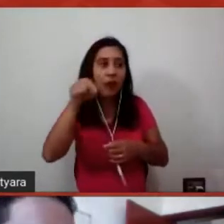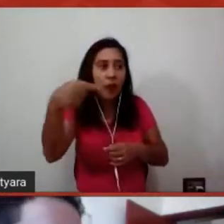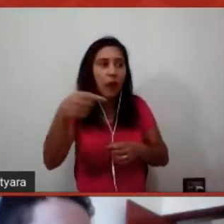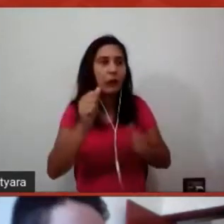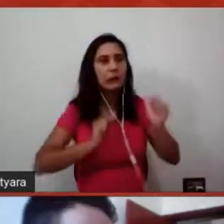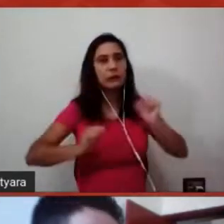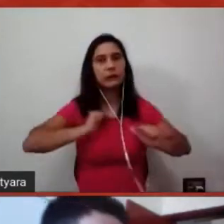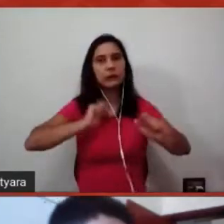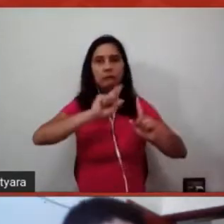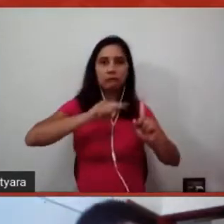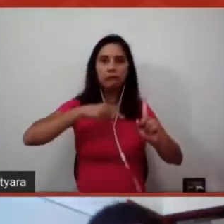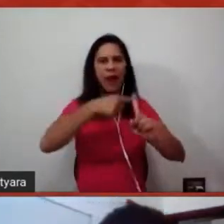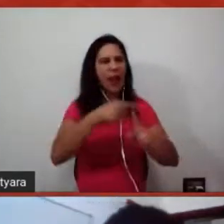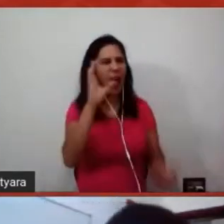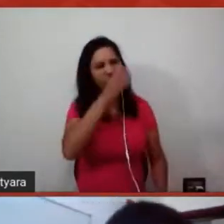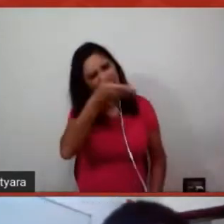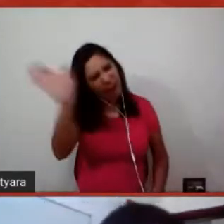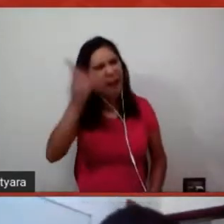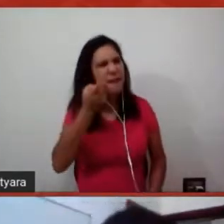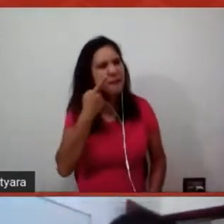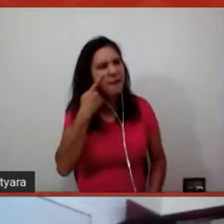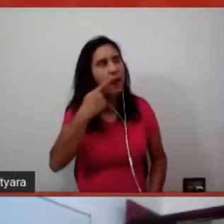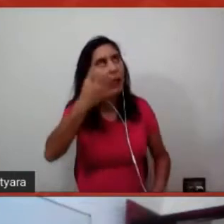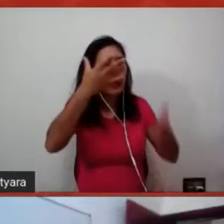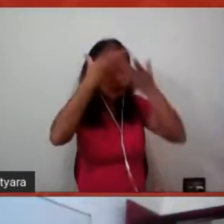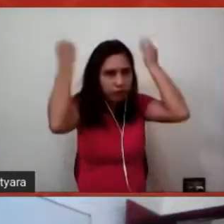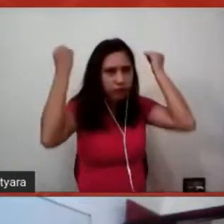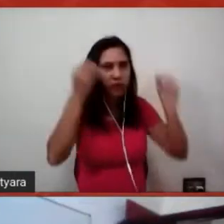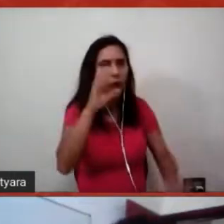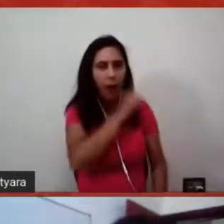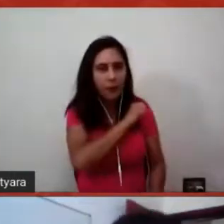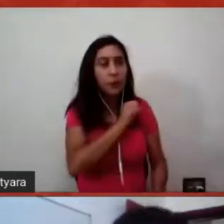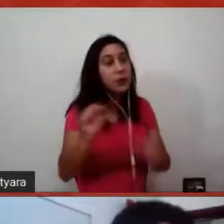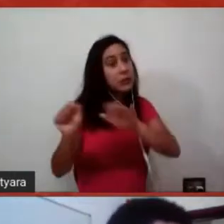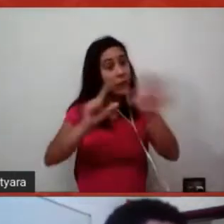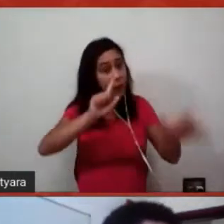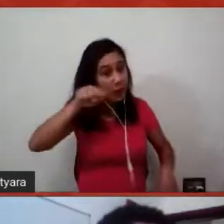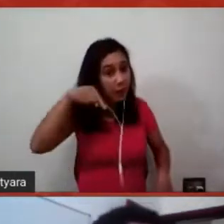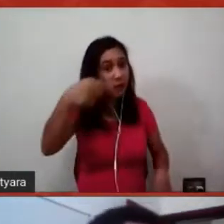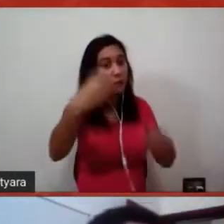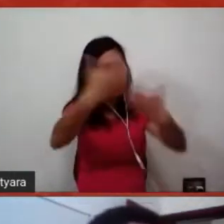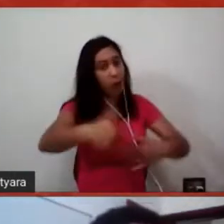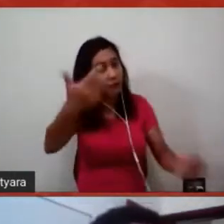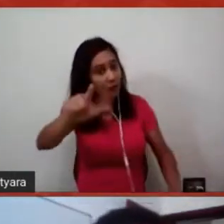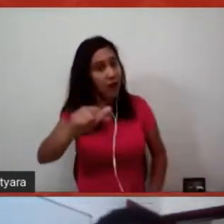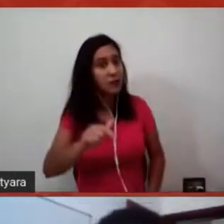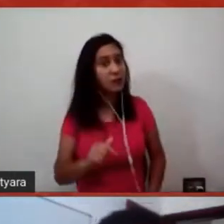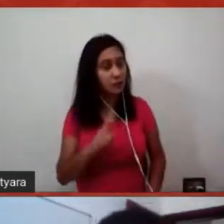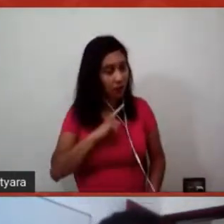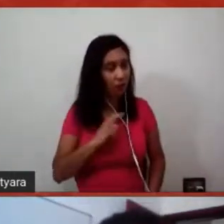ansioso. Vê logo e tira isso da cabeça. Semana que vem tem outra prova.